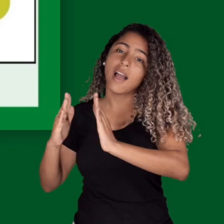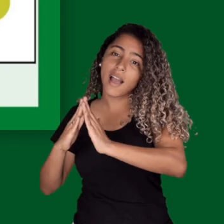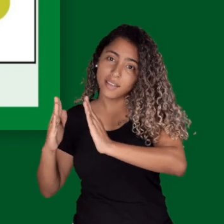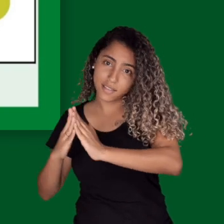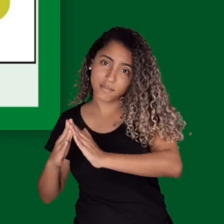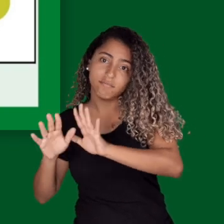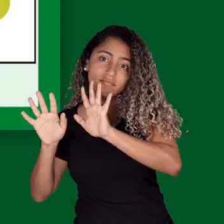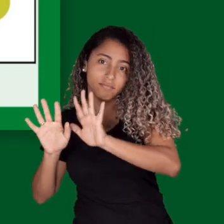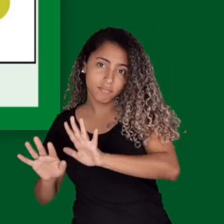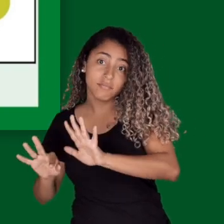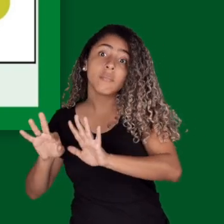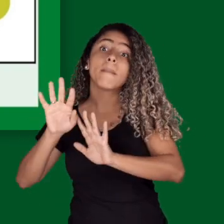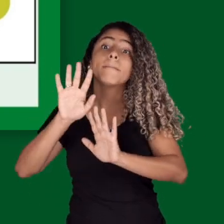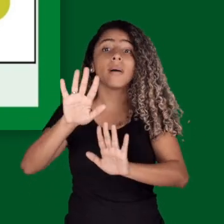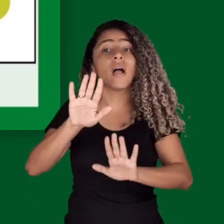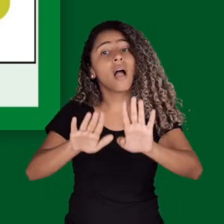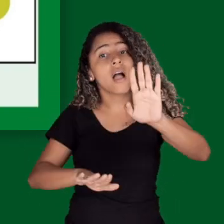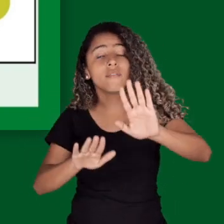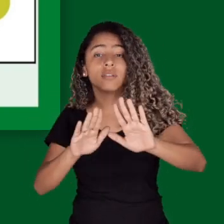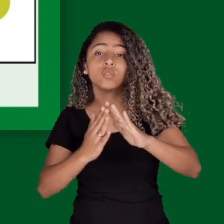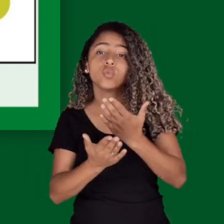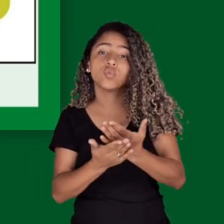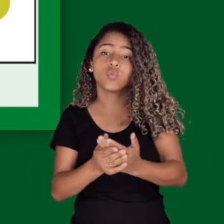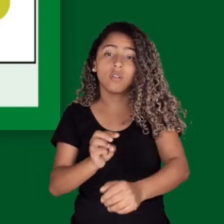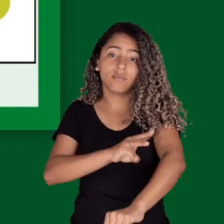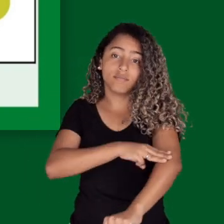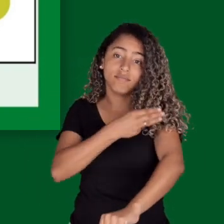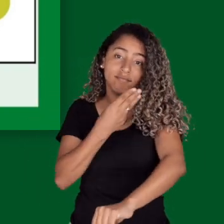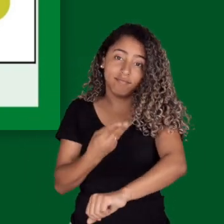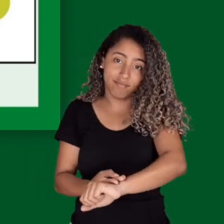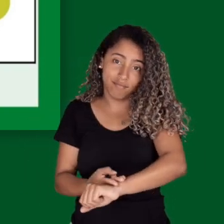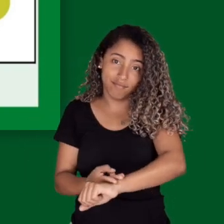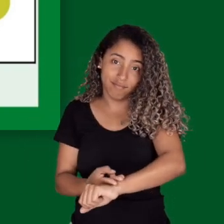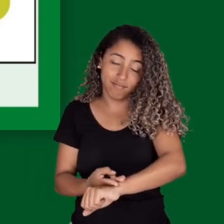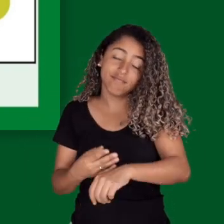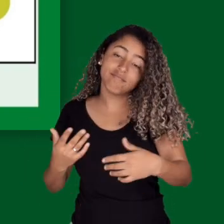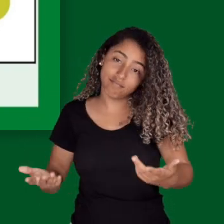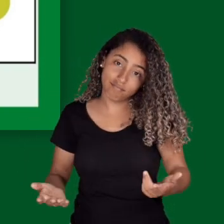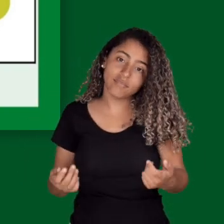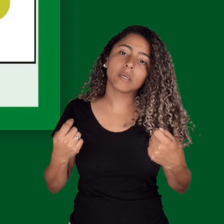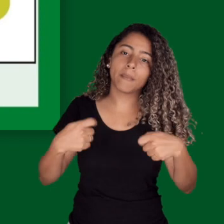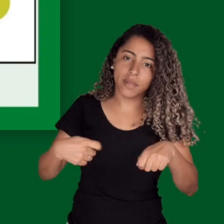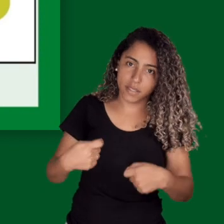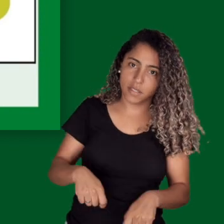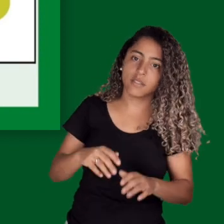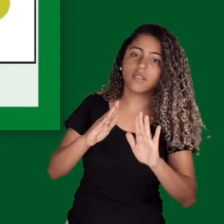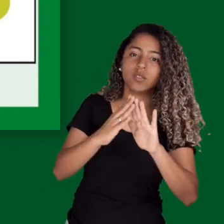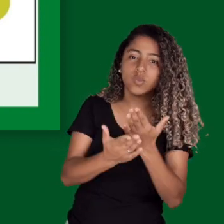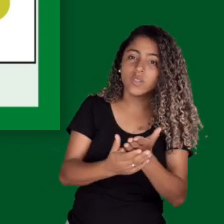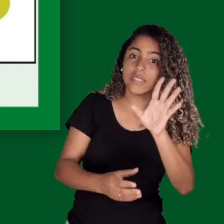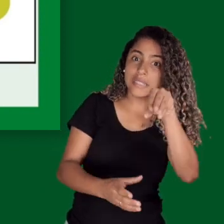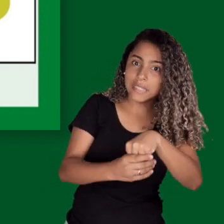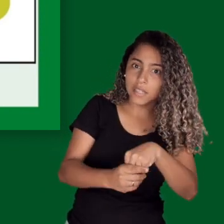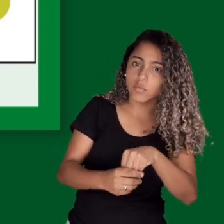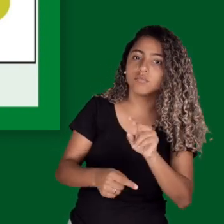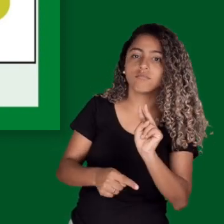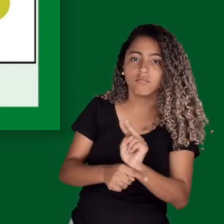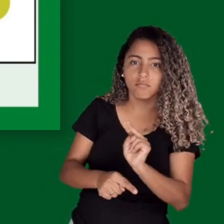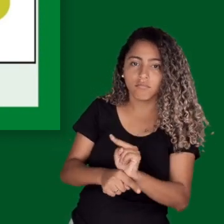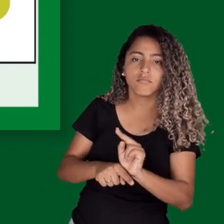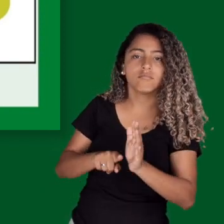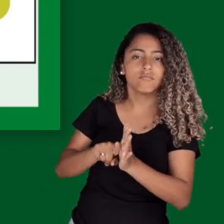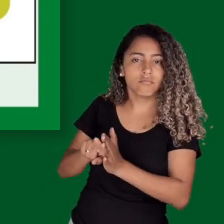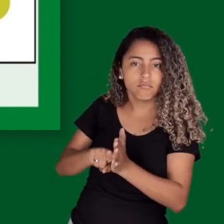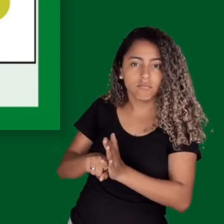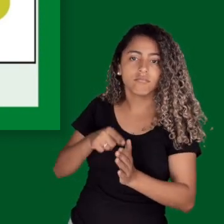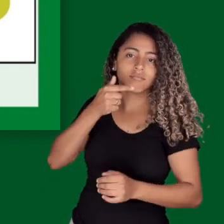Mas quando eles estudam em período integral, pode ser necessário, né, ele fazer a monitorização da glicemia na